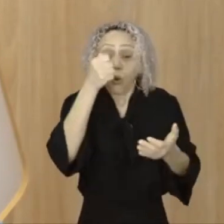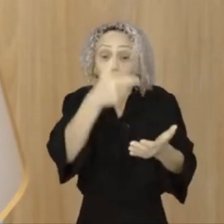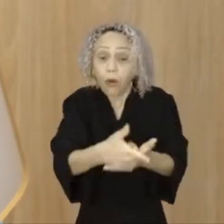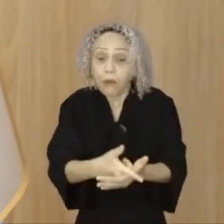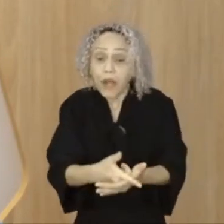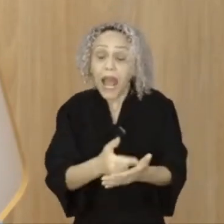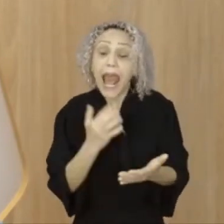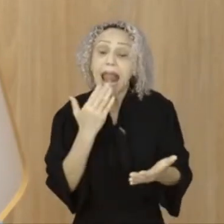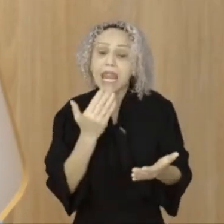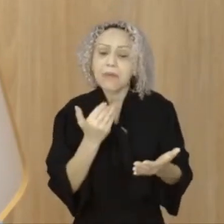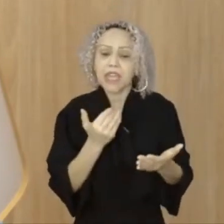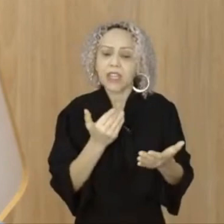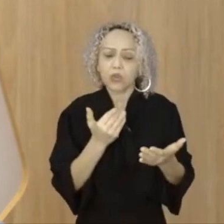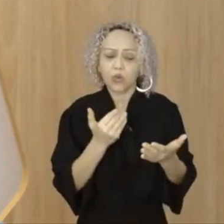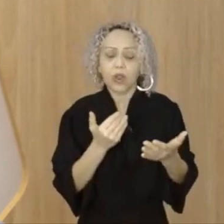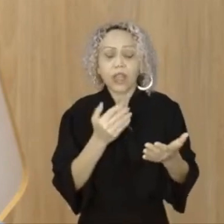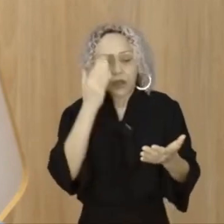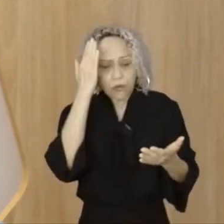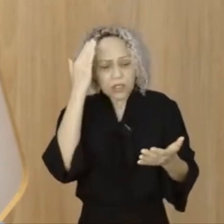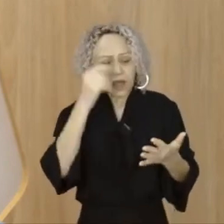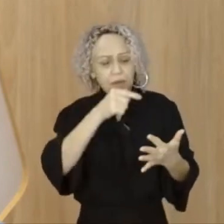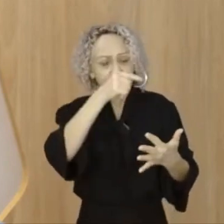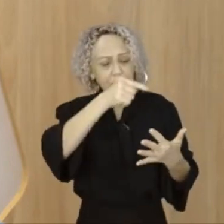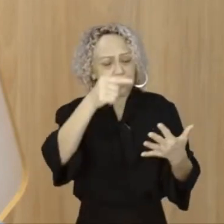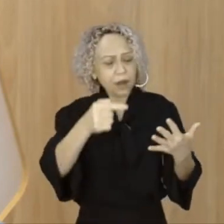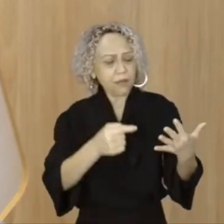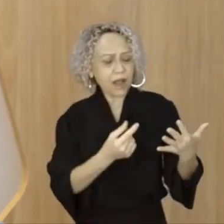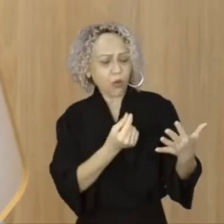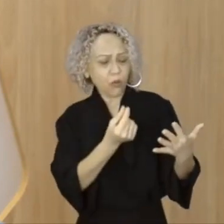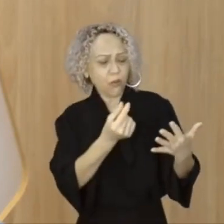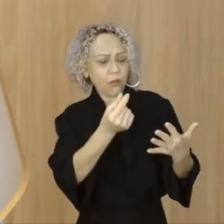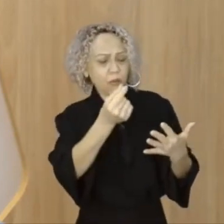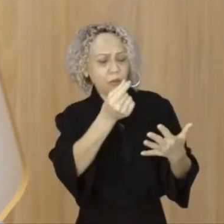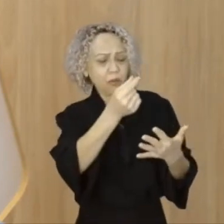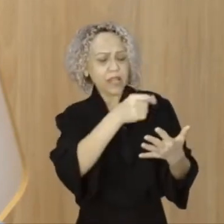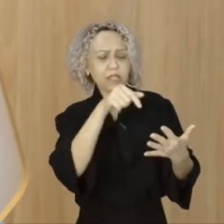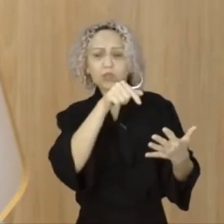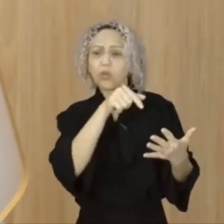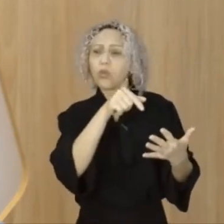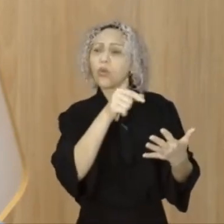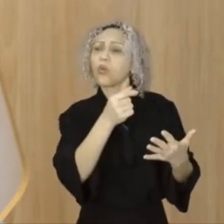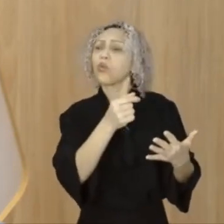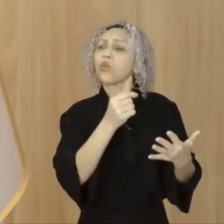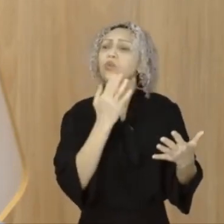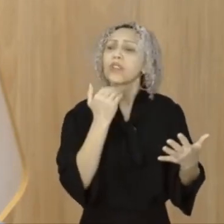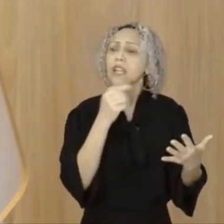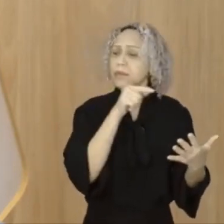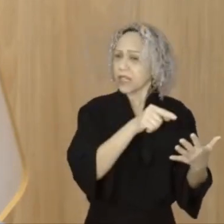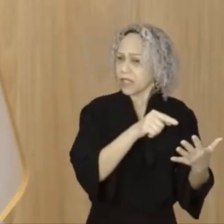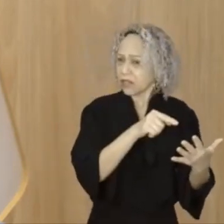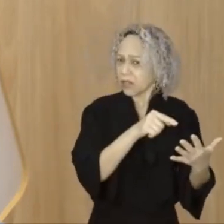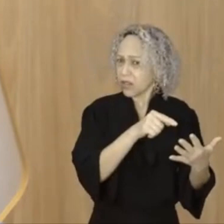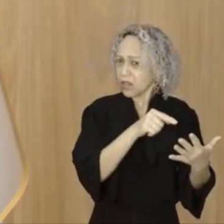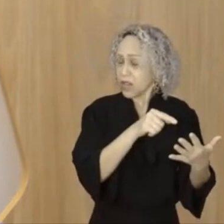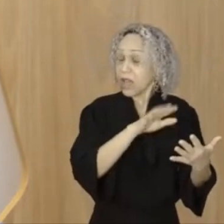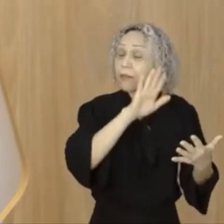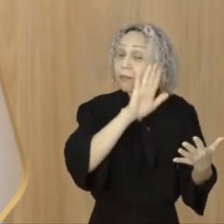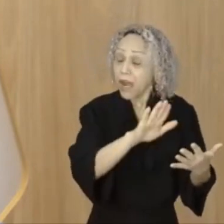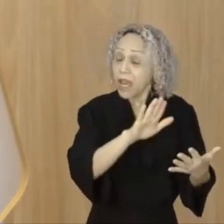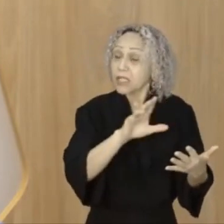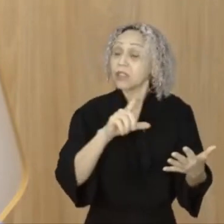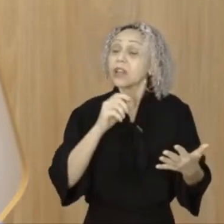vai se empoderar. E ele vai perceber também, o cidadão, o consumidor, que ele é pagador de imposto. E que ele